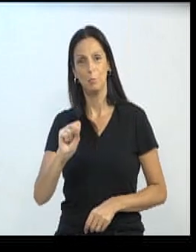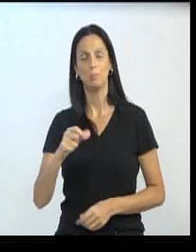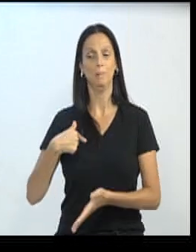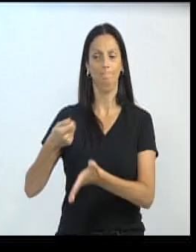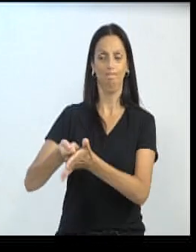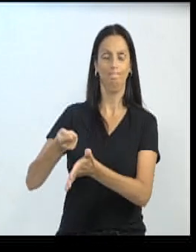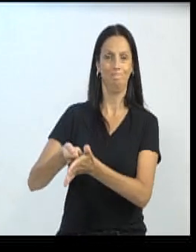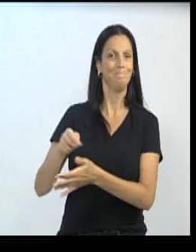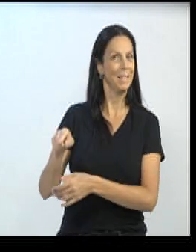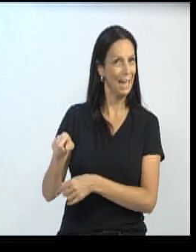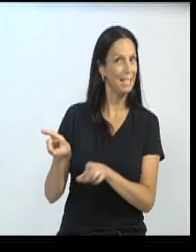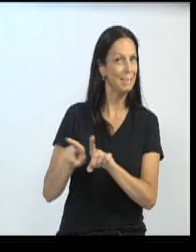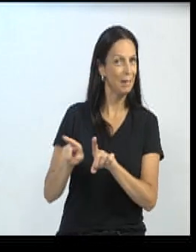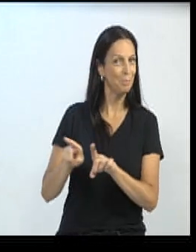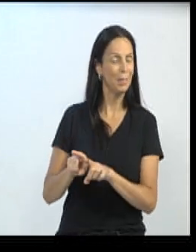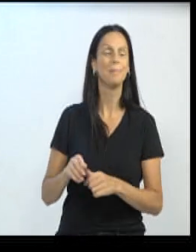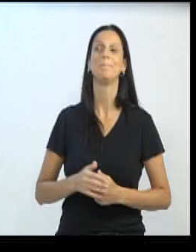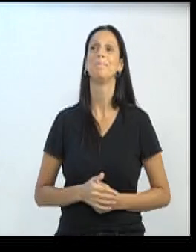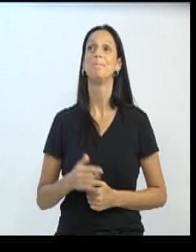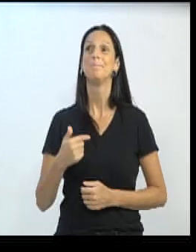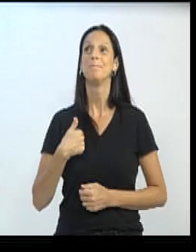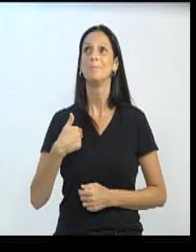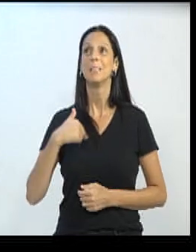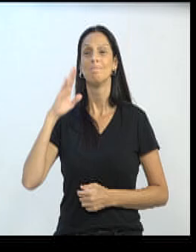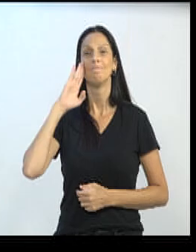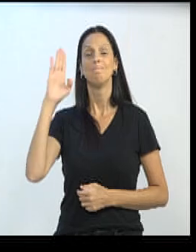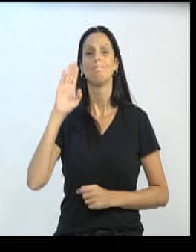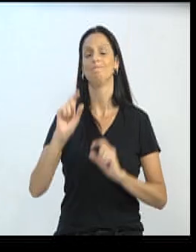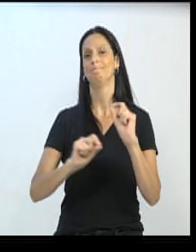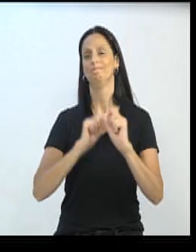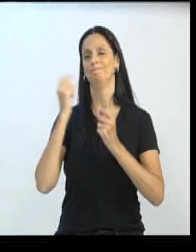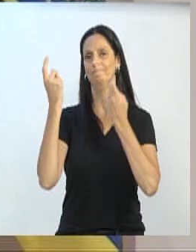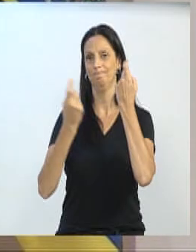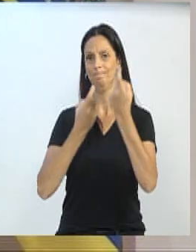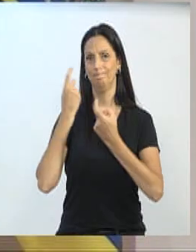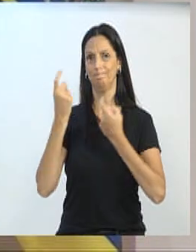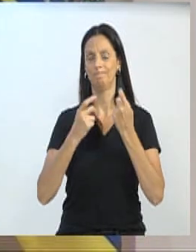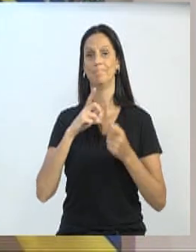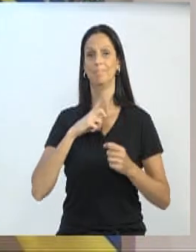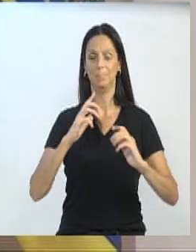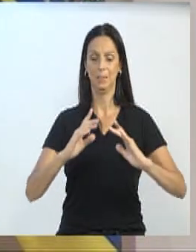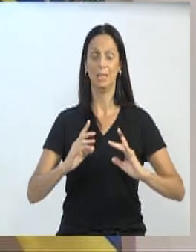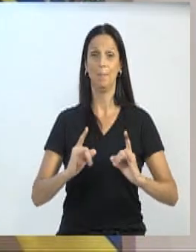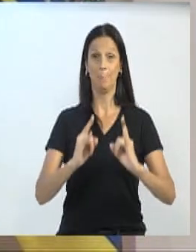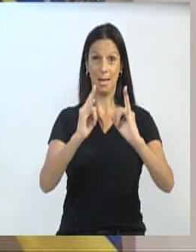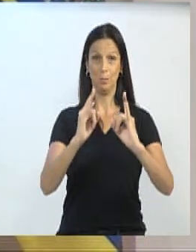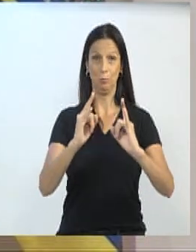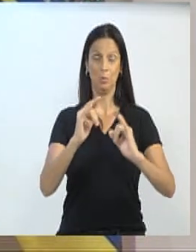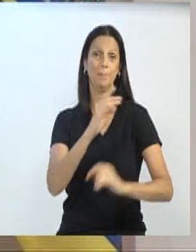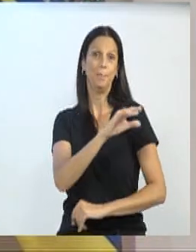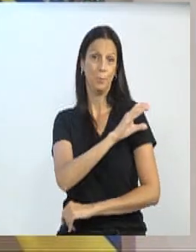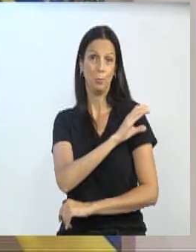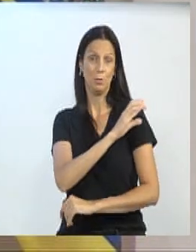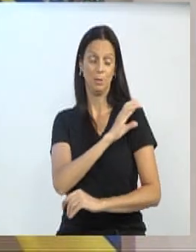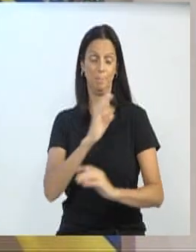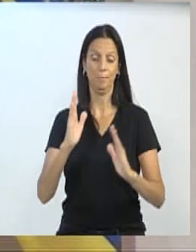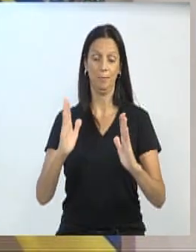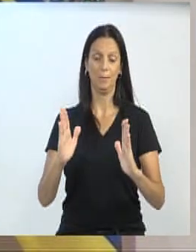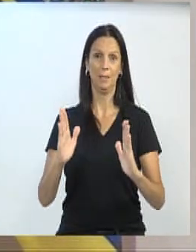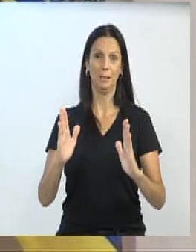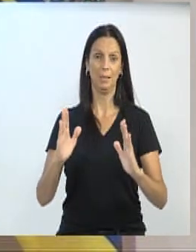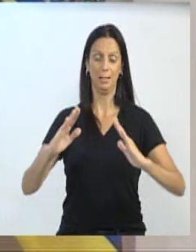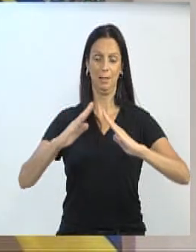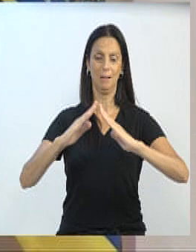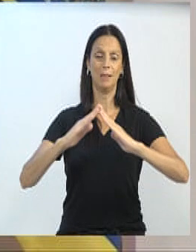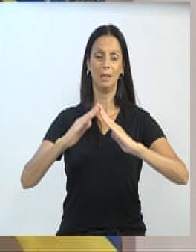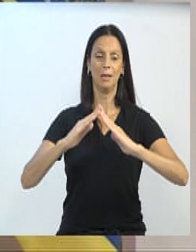merece sim e a preocupação maior ali o Maurício aquele barranco ali atrás Inclusive tem as salas eu já trouxe aqui